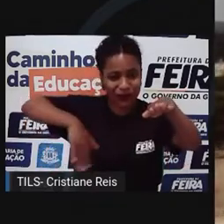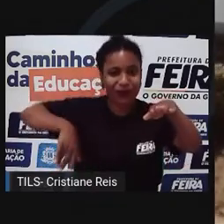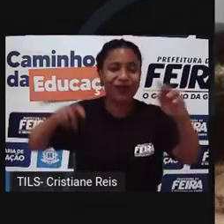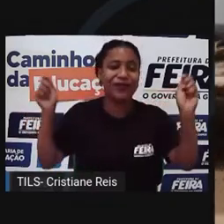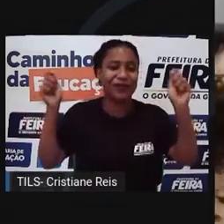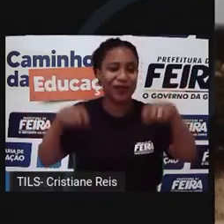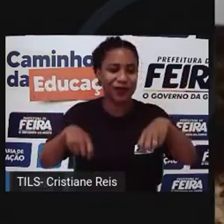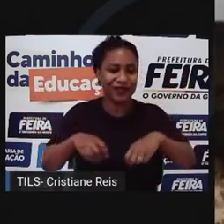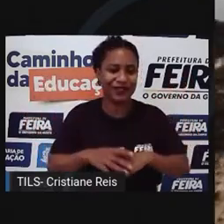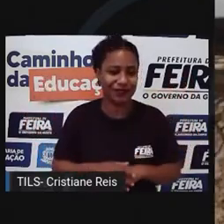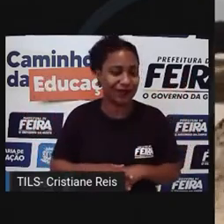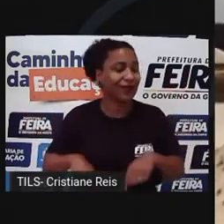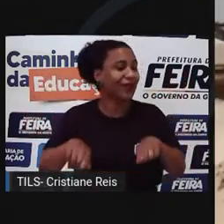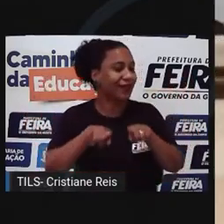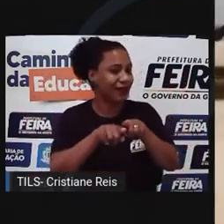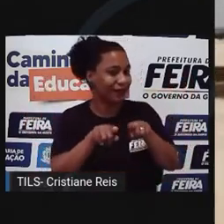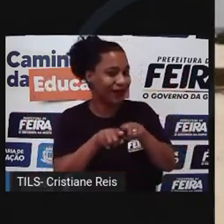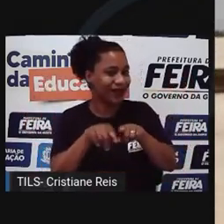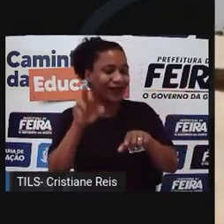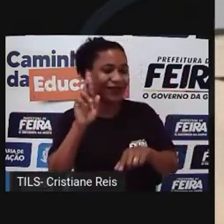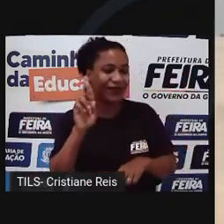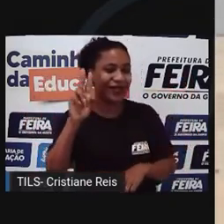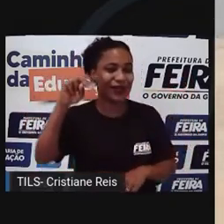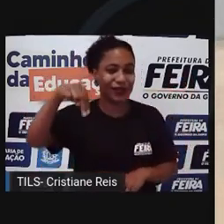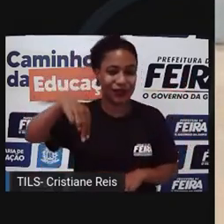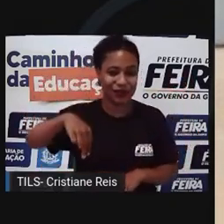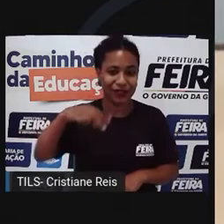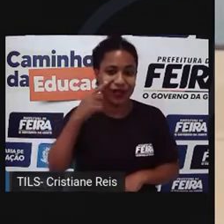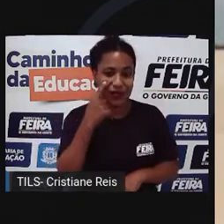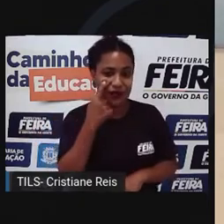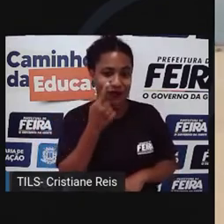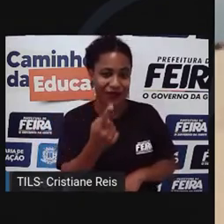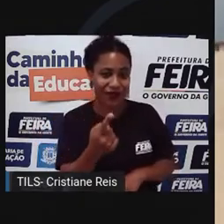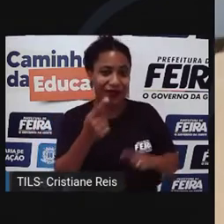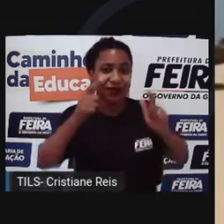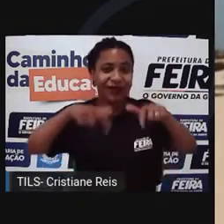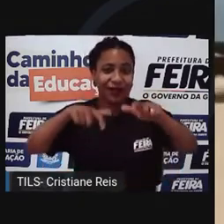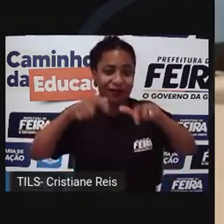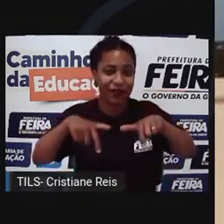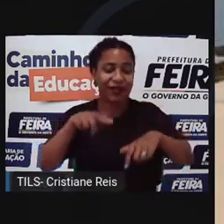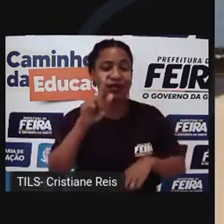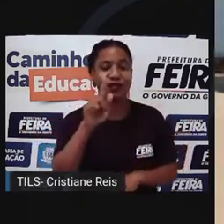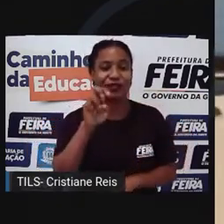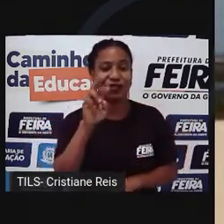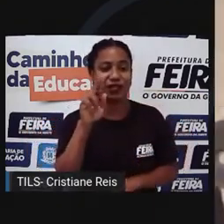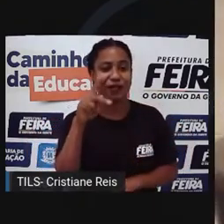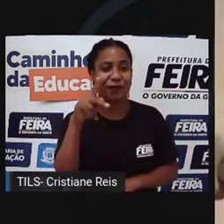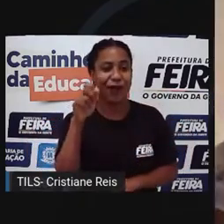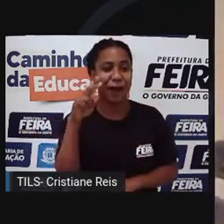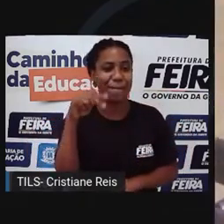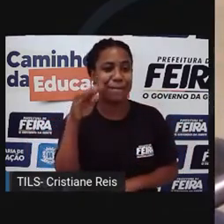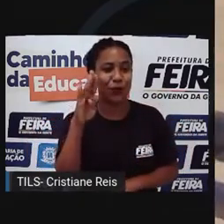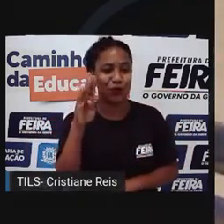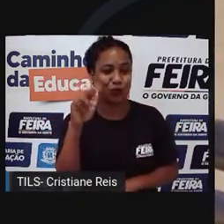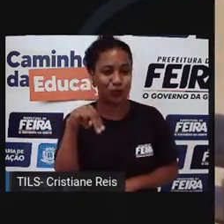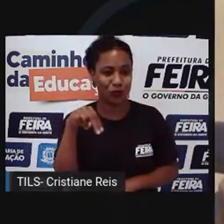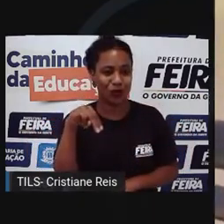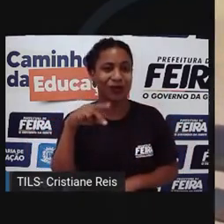Ainda no Rio Grande do Norte, não tem como não destacar as dunas de Genipabu, o cartão postal de Natal.